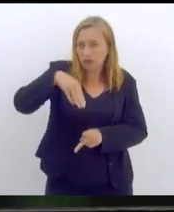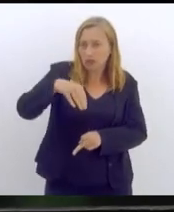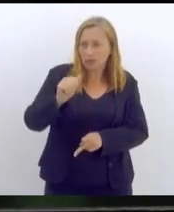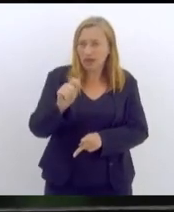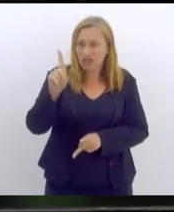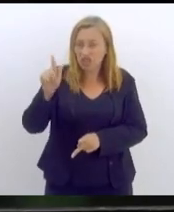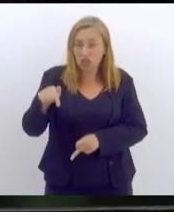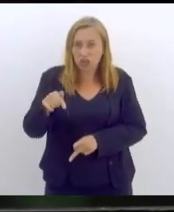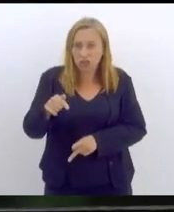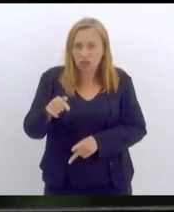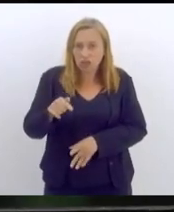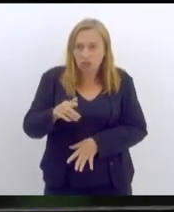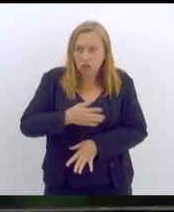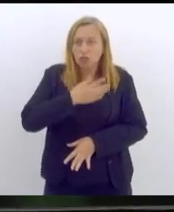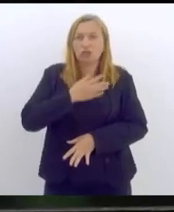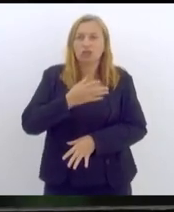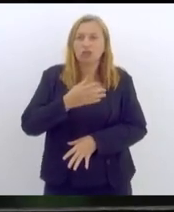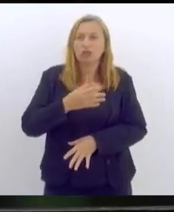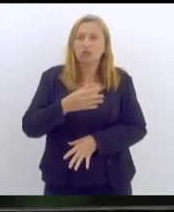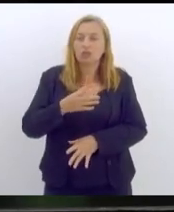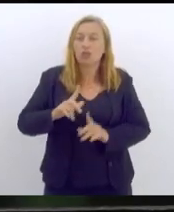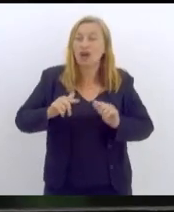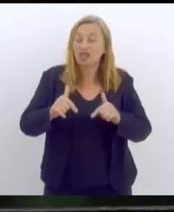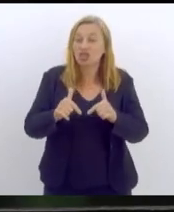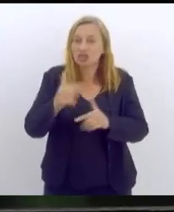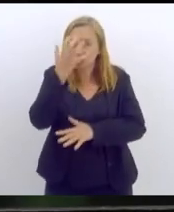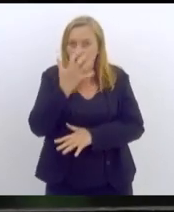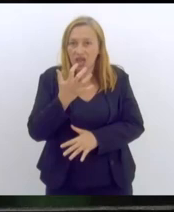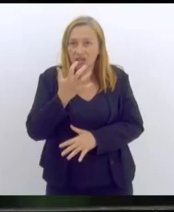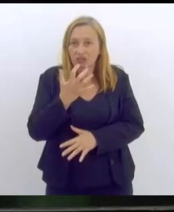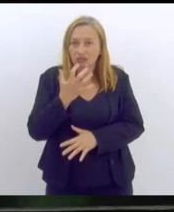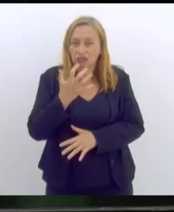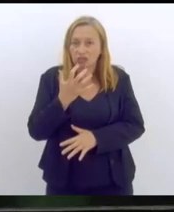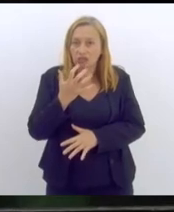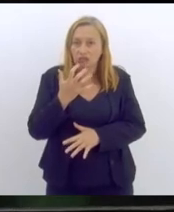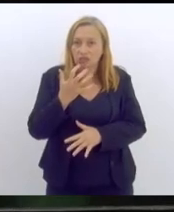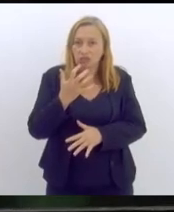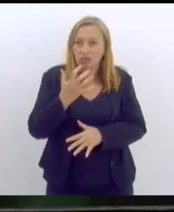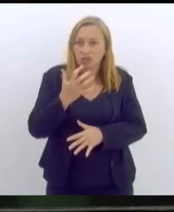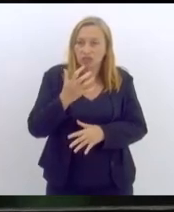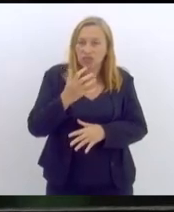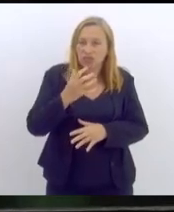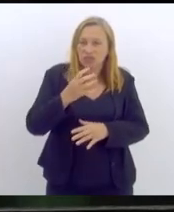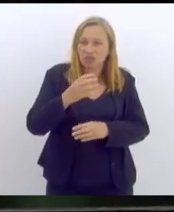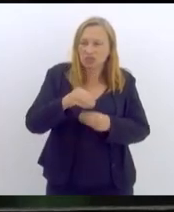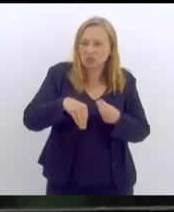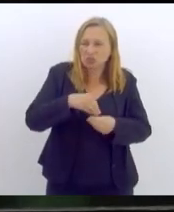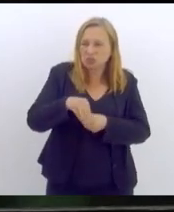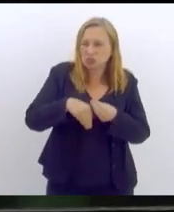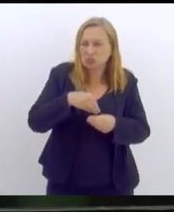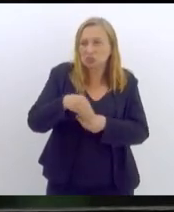Janeiro foi surpreendida com um ato muito grave, um ato de vandalismo seríssimo, praticado contra